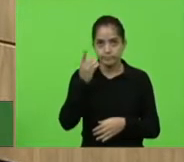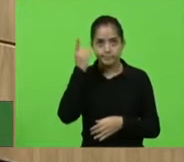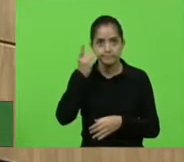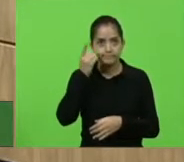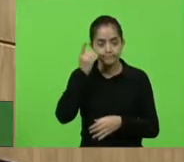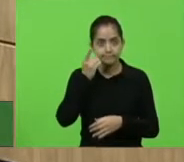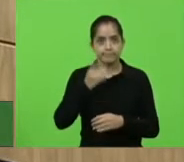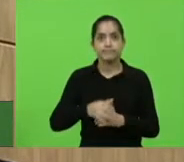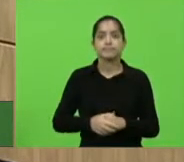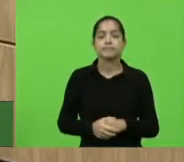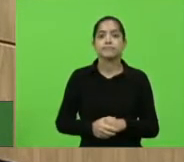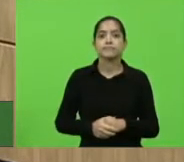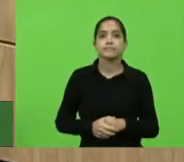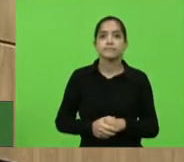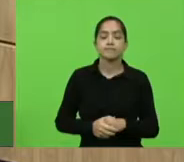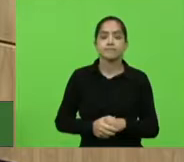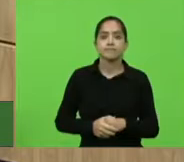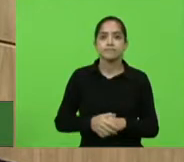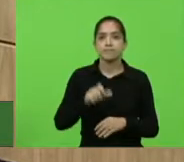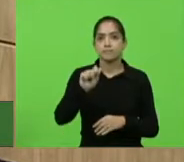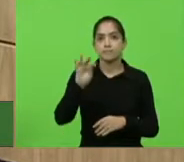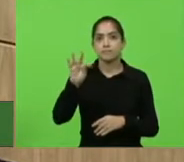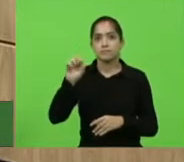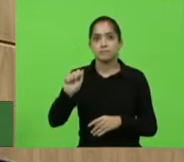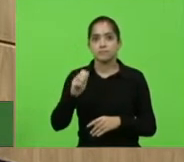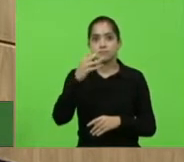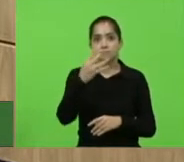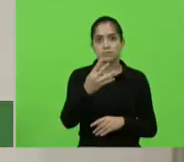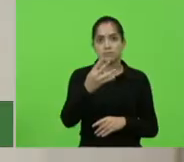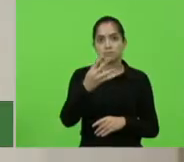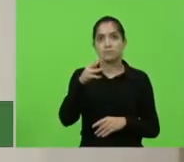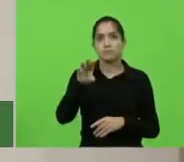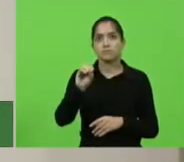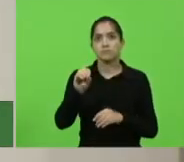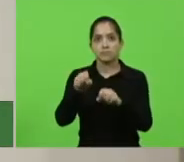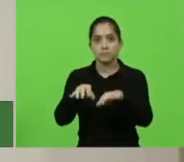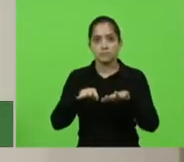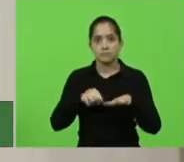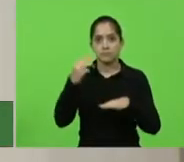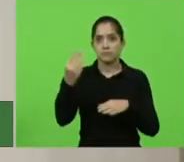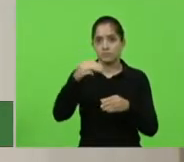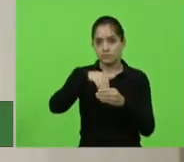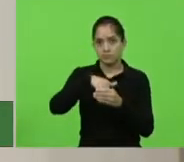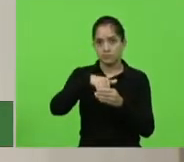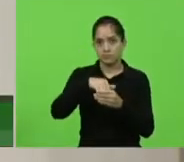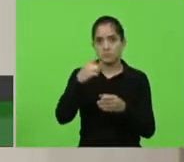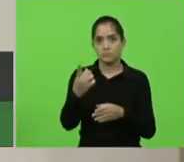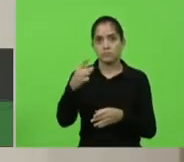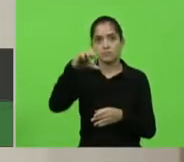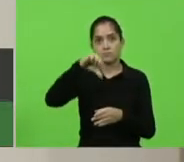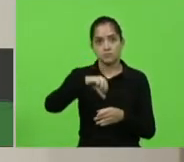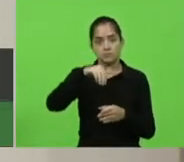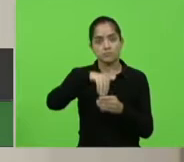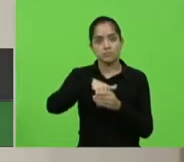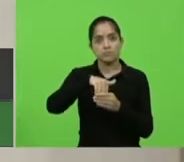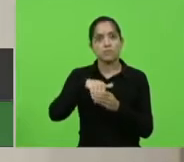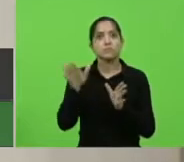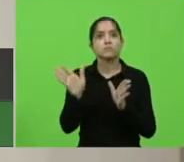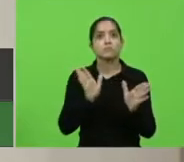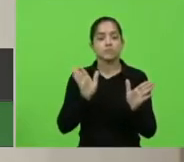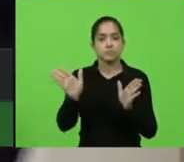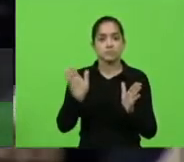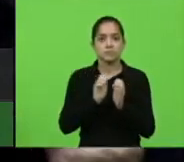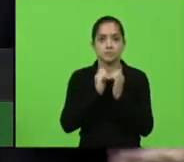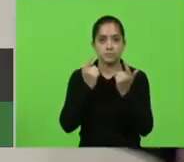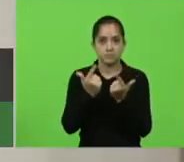cidadãos catarinenses. Ata da 40ª sessão ordinária da 3ª sessão legislativa da 19ª